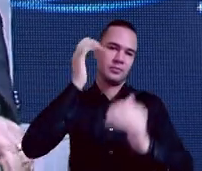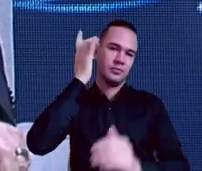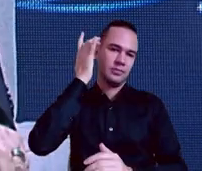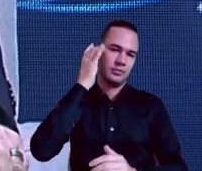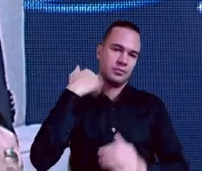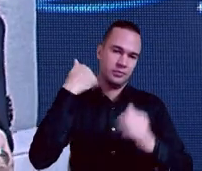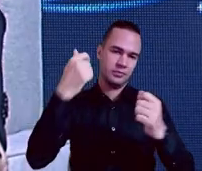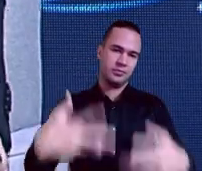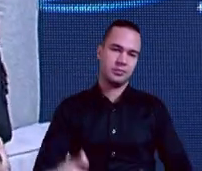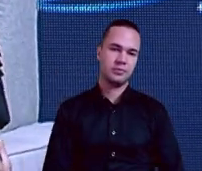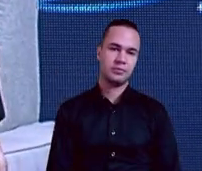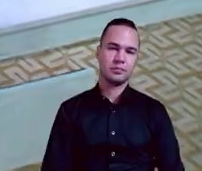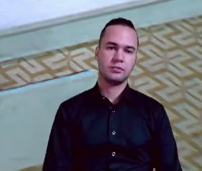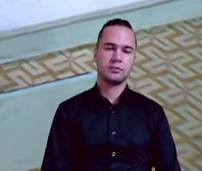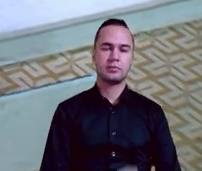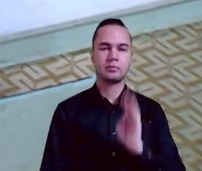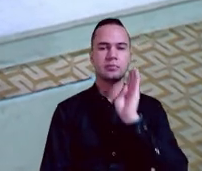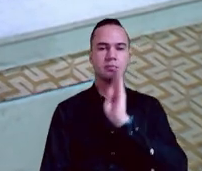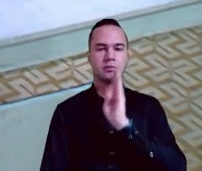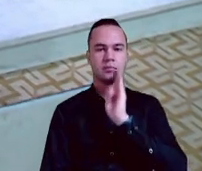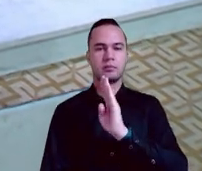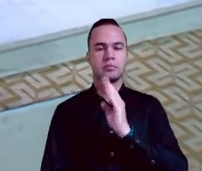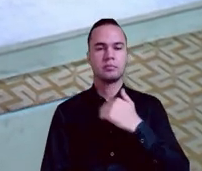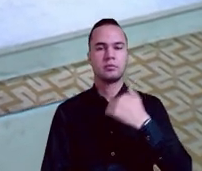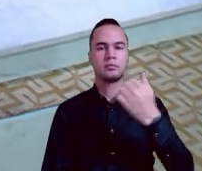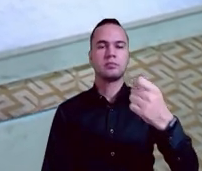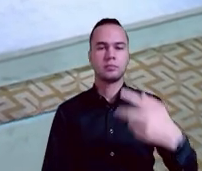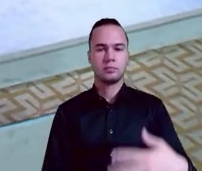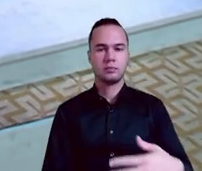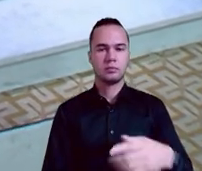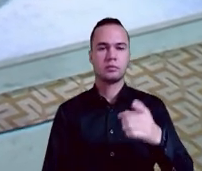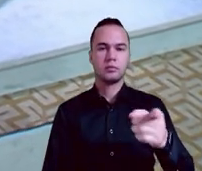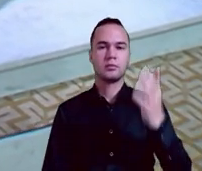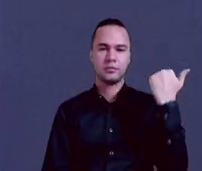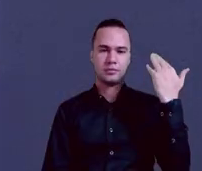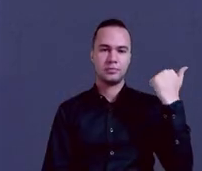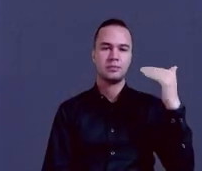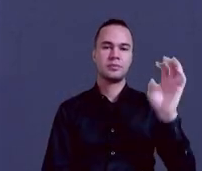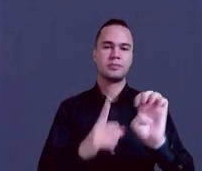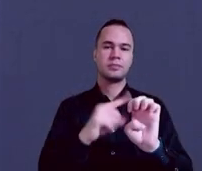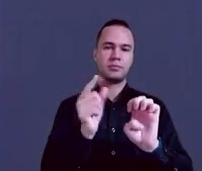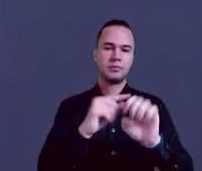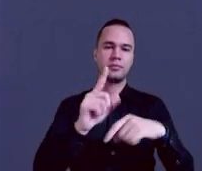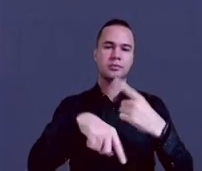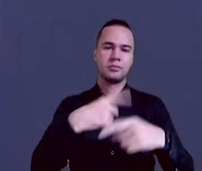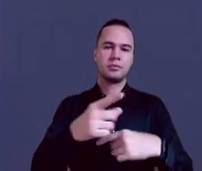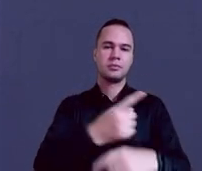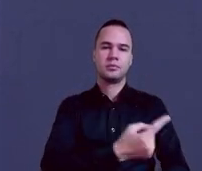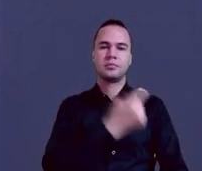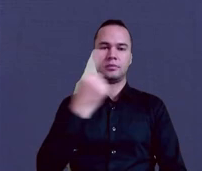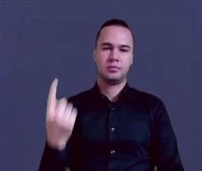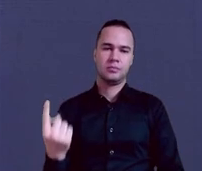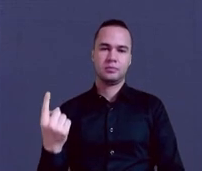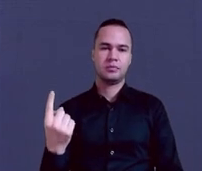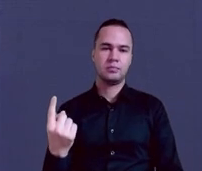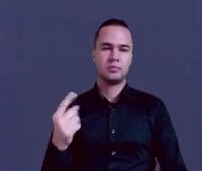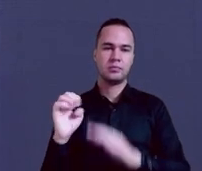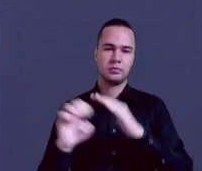legal Bora eles me conta uma coisa você que foi empreendedor depois veio para o outro lado da mesa né